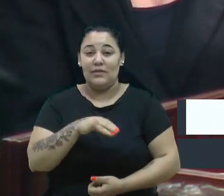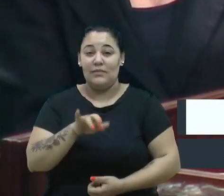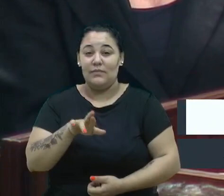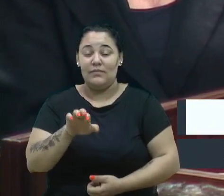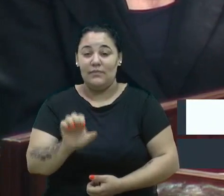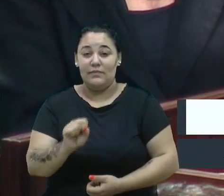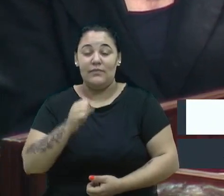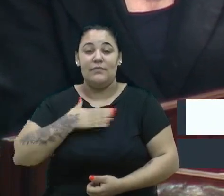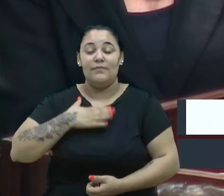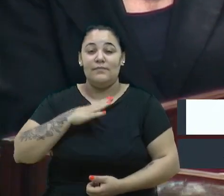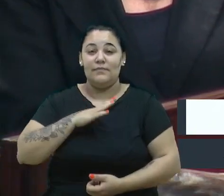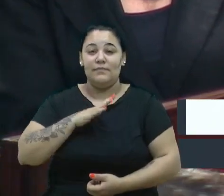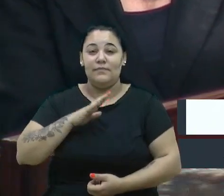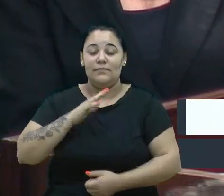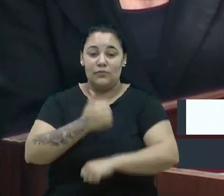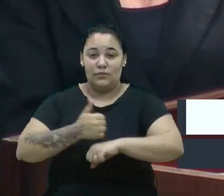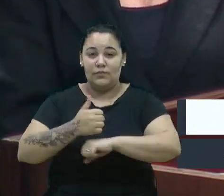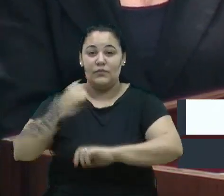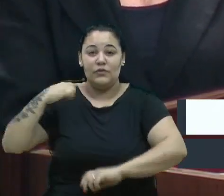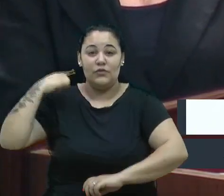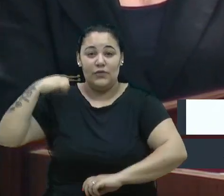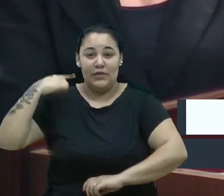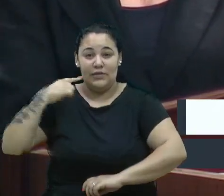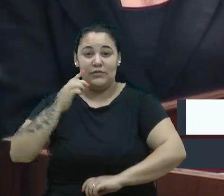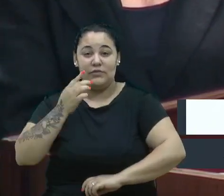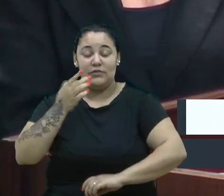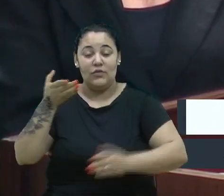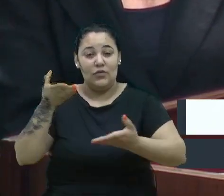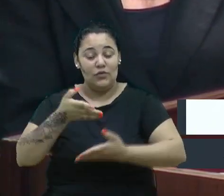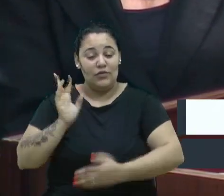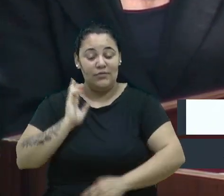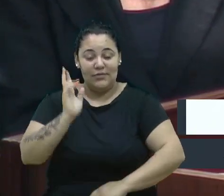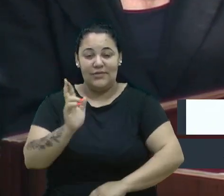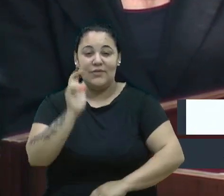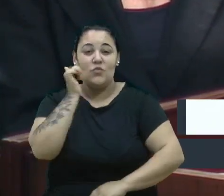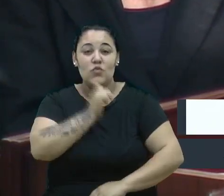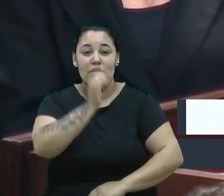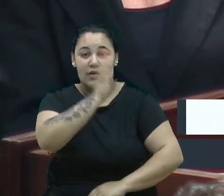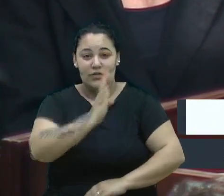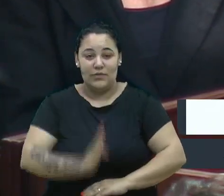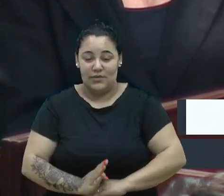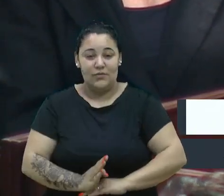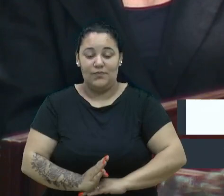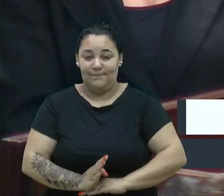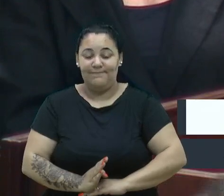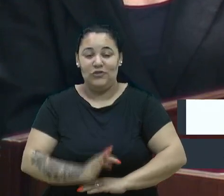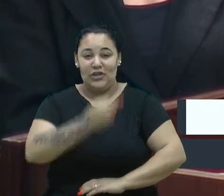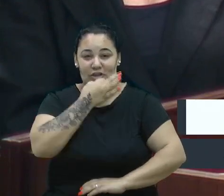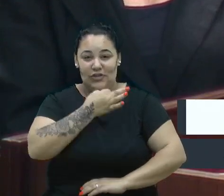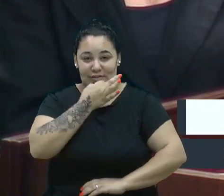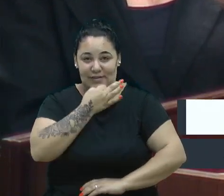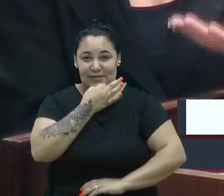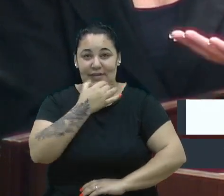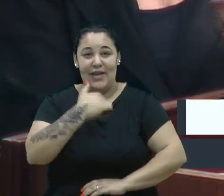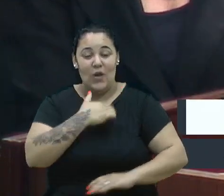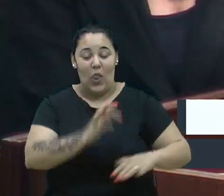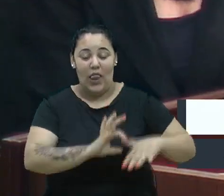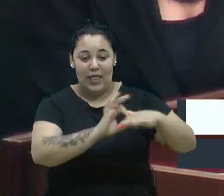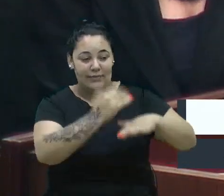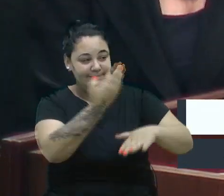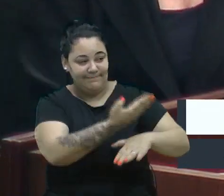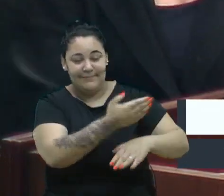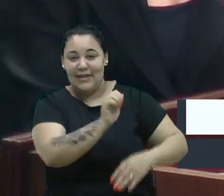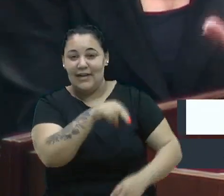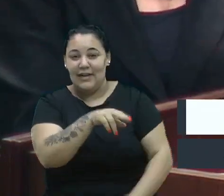sou advogada. Estamos aqui hoje falando pelo Mulheres do Brasil, Núcleo Caxias do Sul. Eu e as líderes Andréa